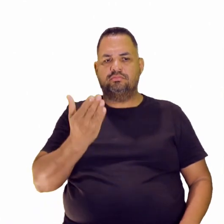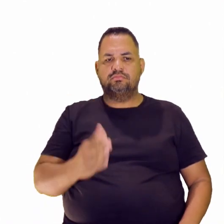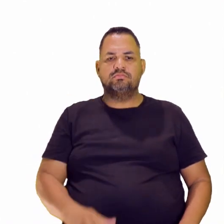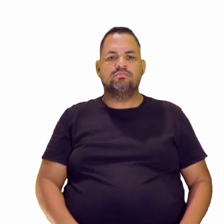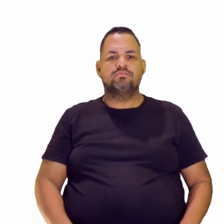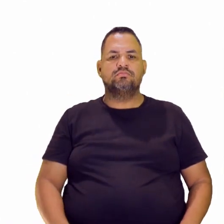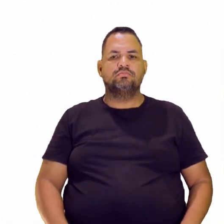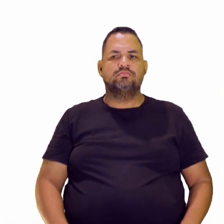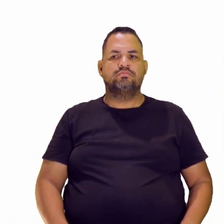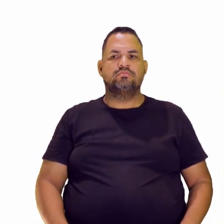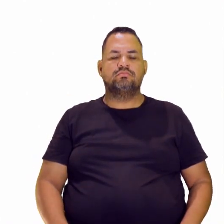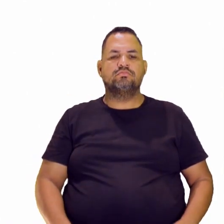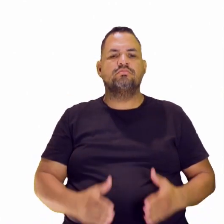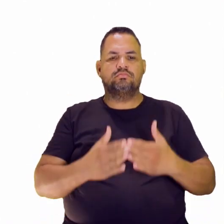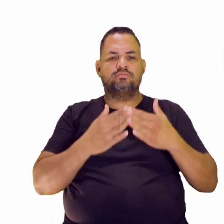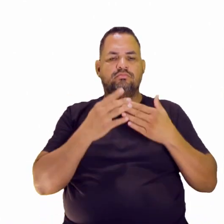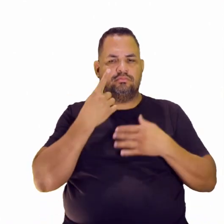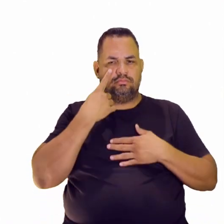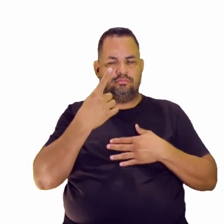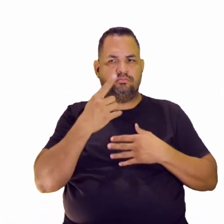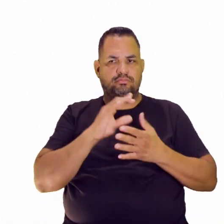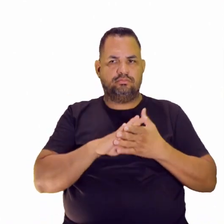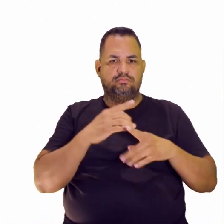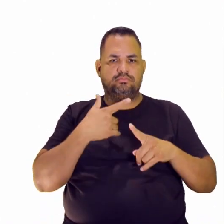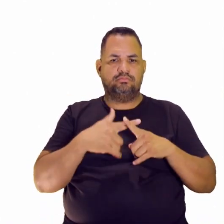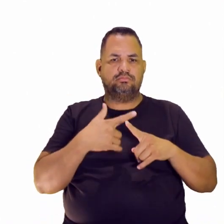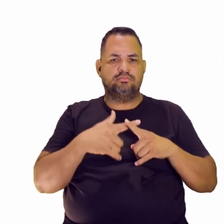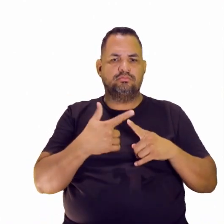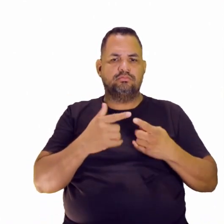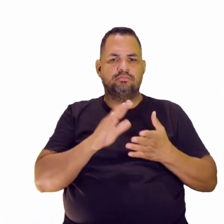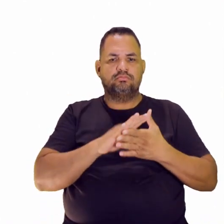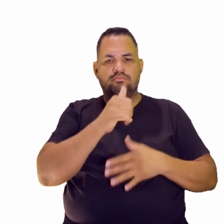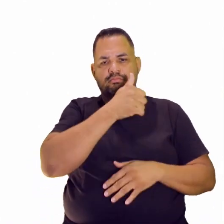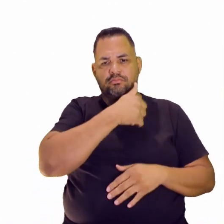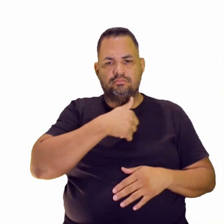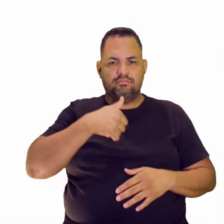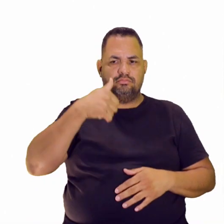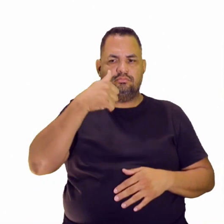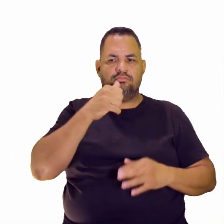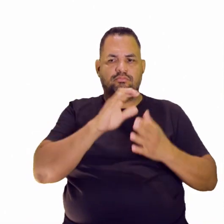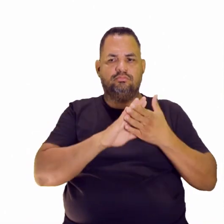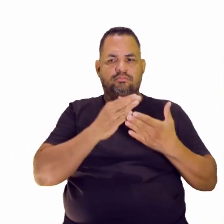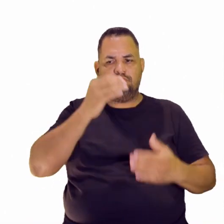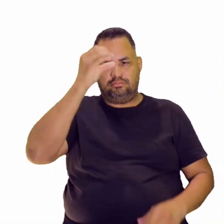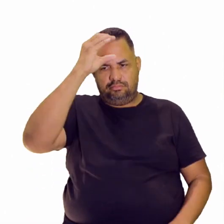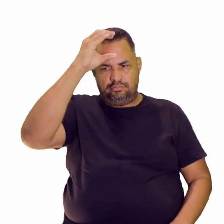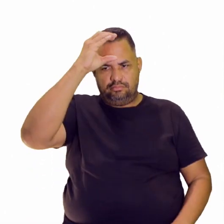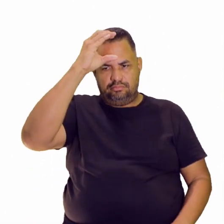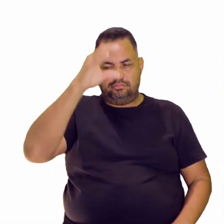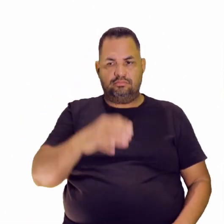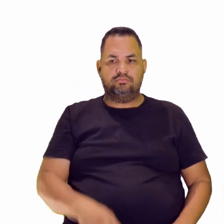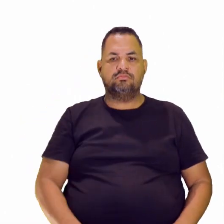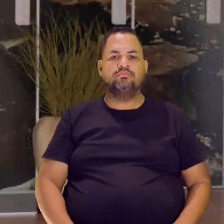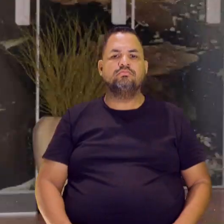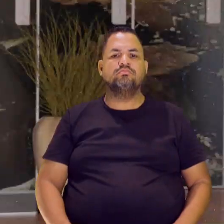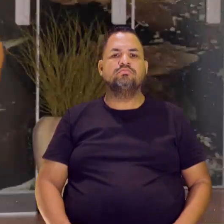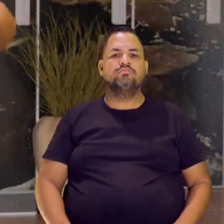E você, por favor, dê uma olhadinha, porque você vai enriquecer a sua